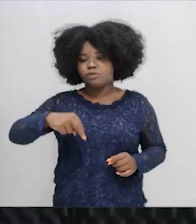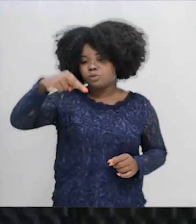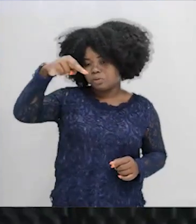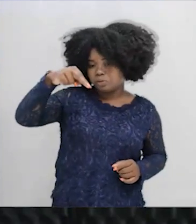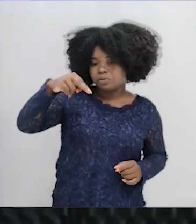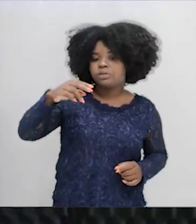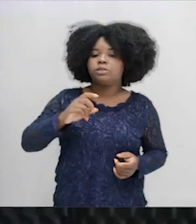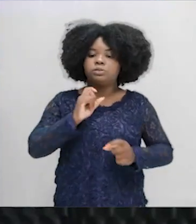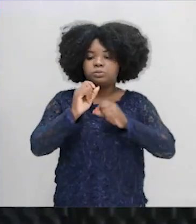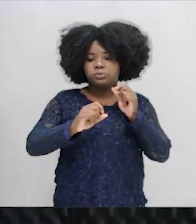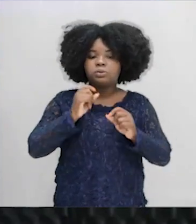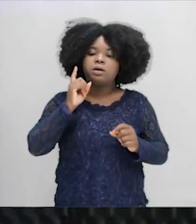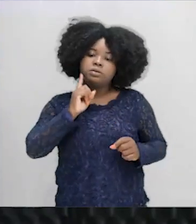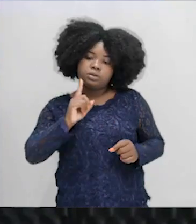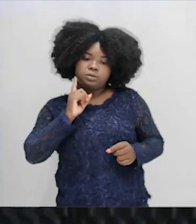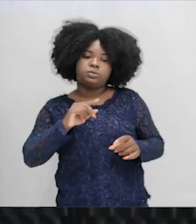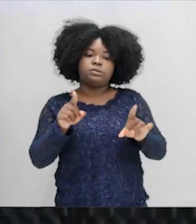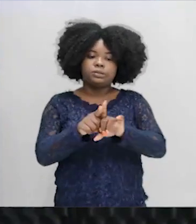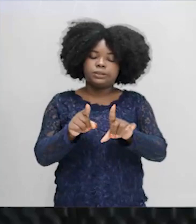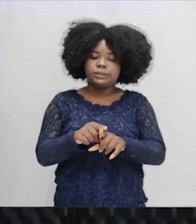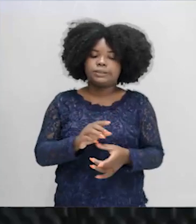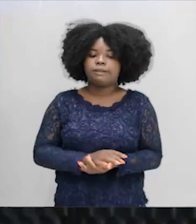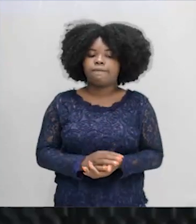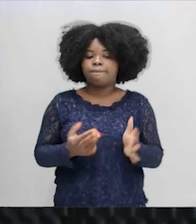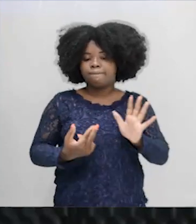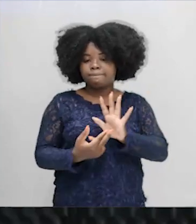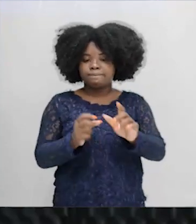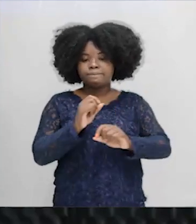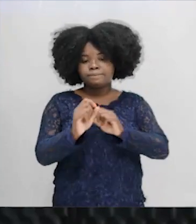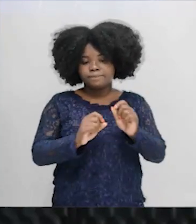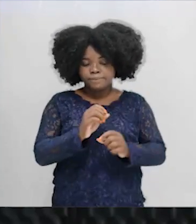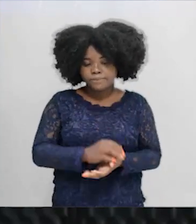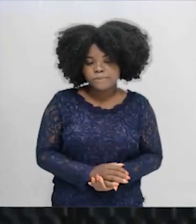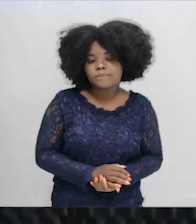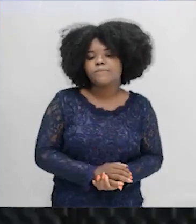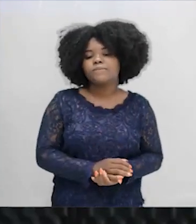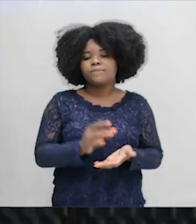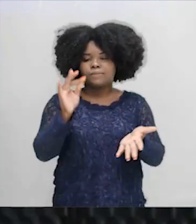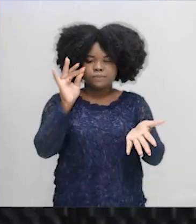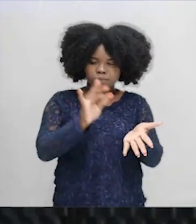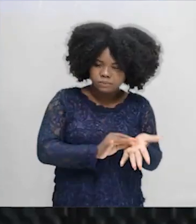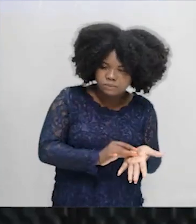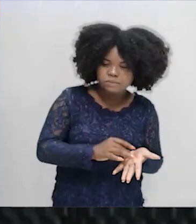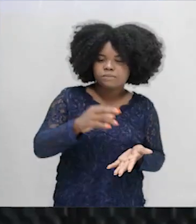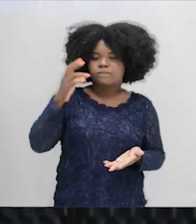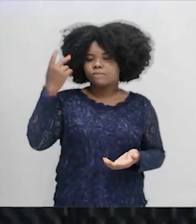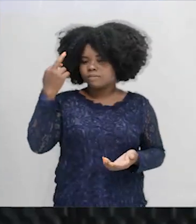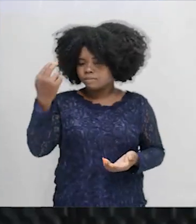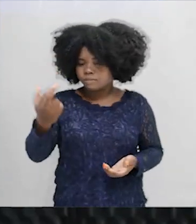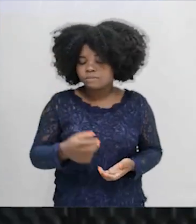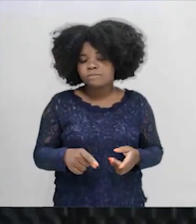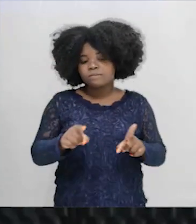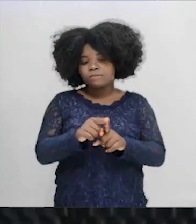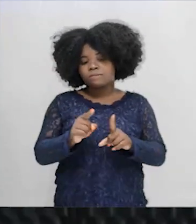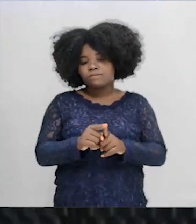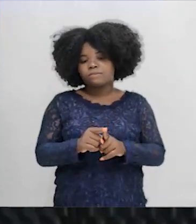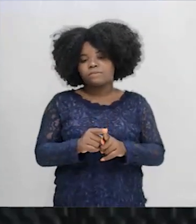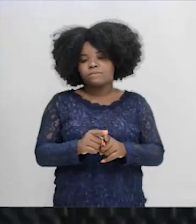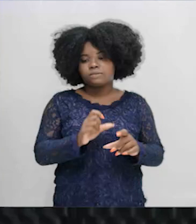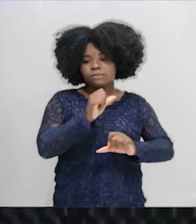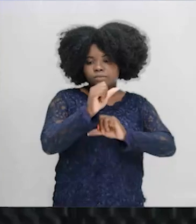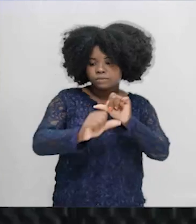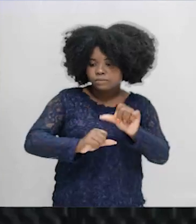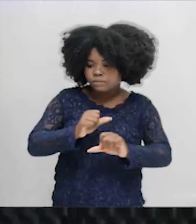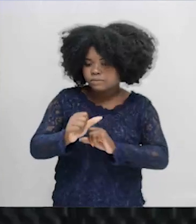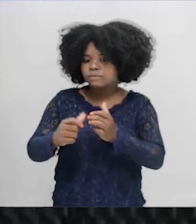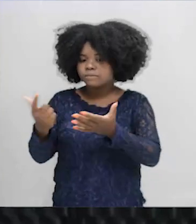referências bem interessantes, e representam fatos históricos, releituras, eles começaram a